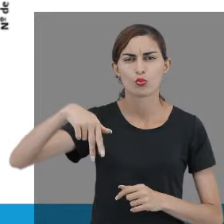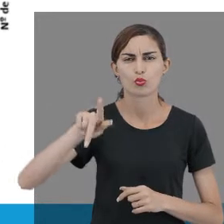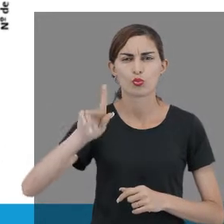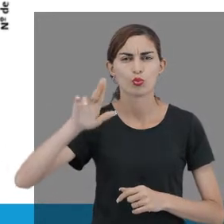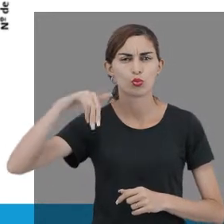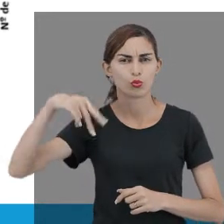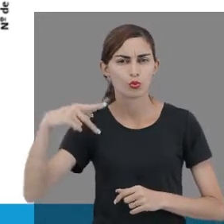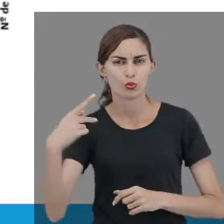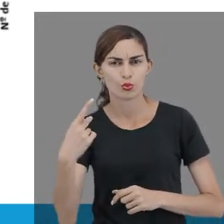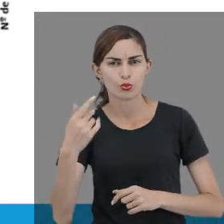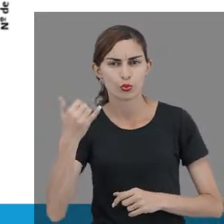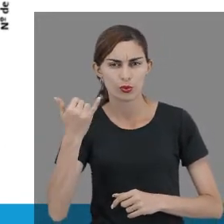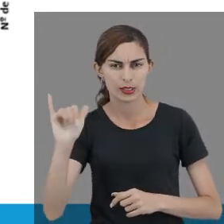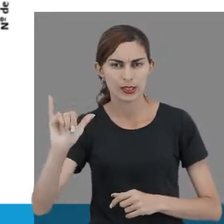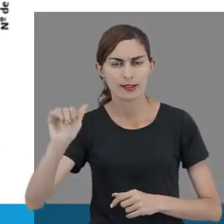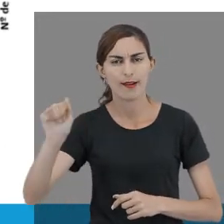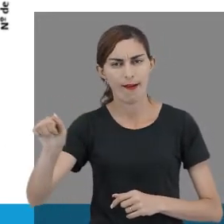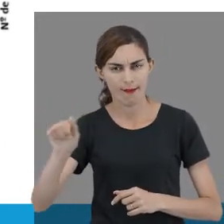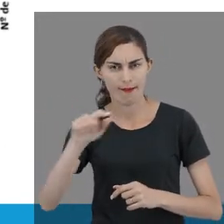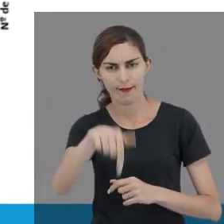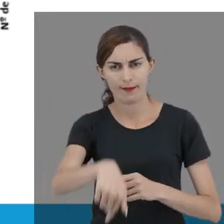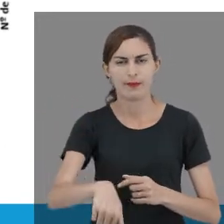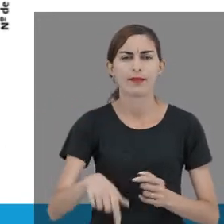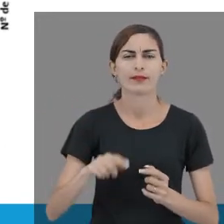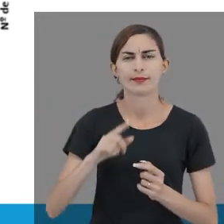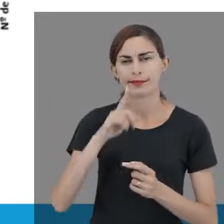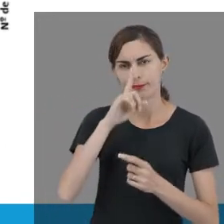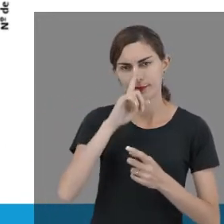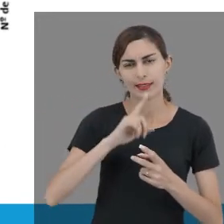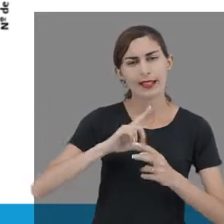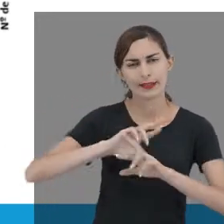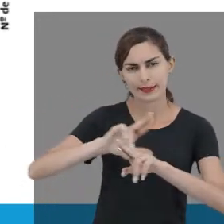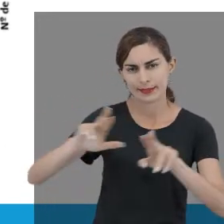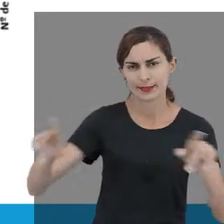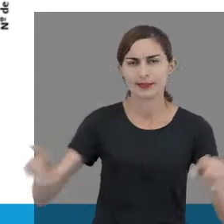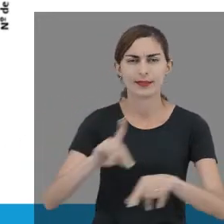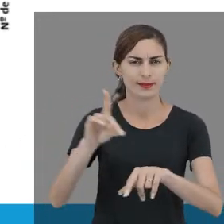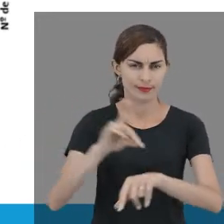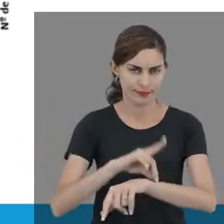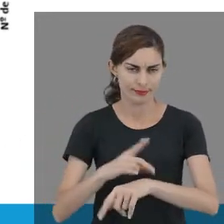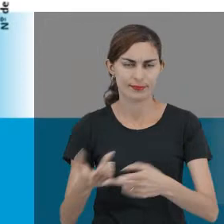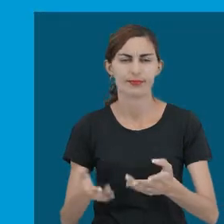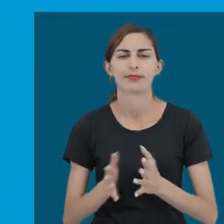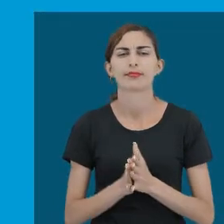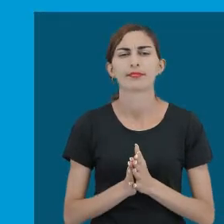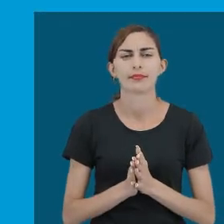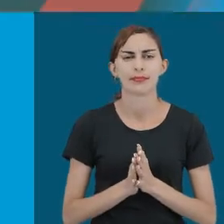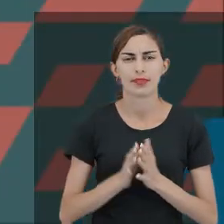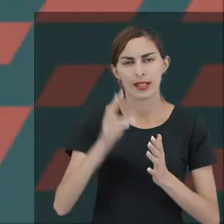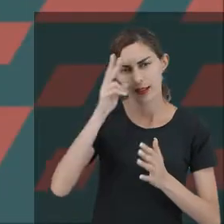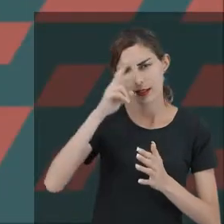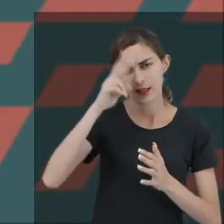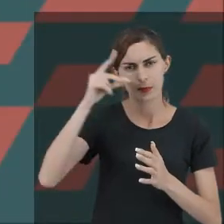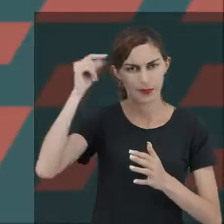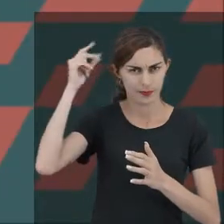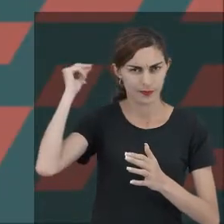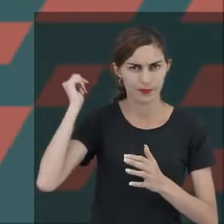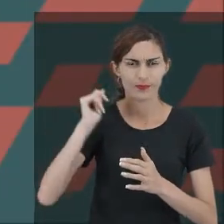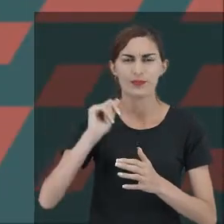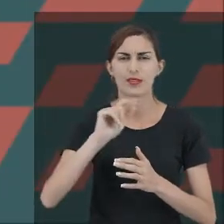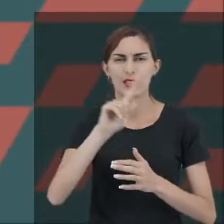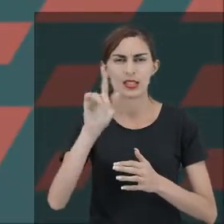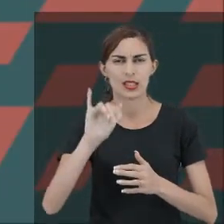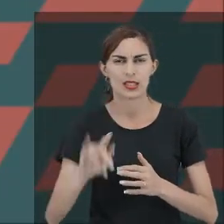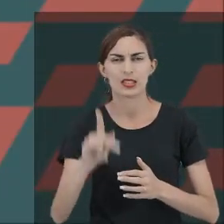do Zika em Pernambuco. Todo o restante em azul são casos de dengue. Lembrando que, como na época não existia vigilância de Zika,